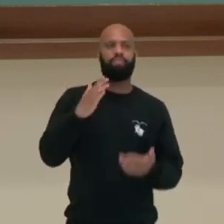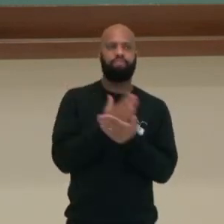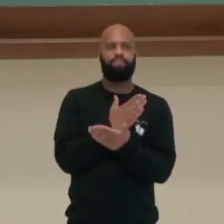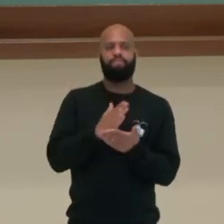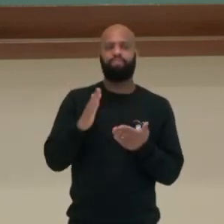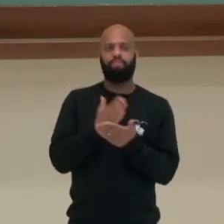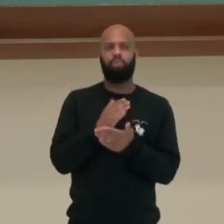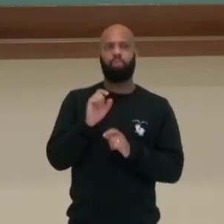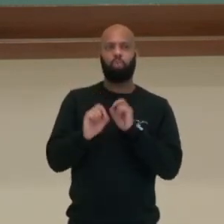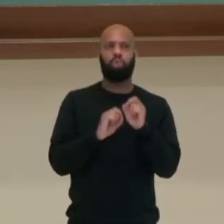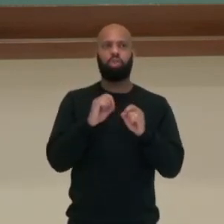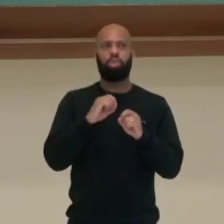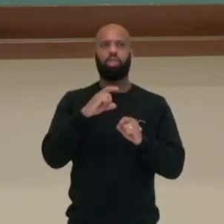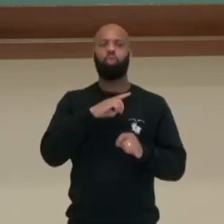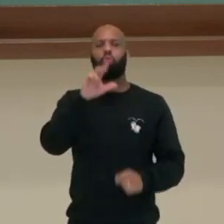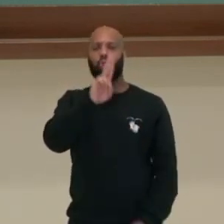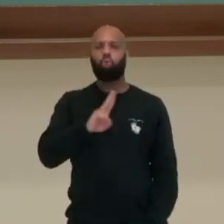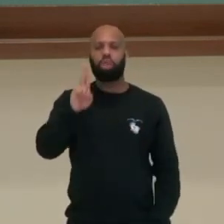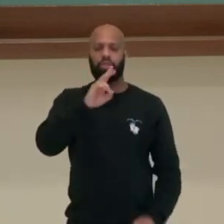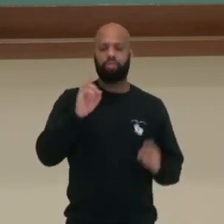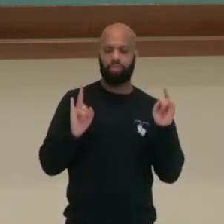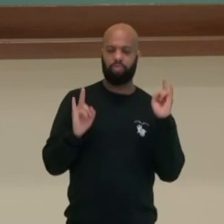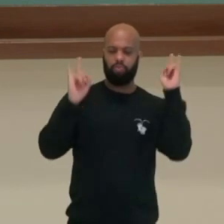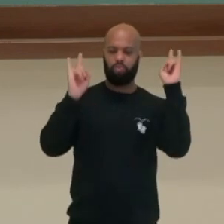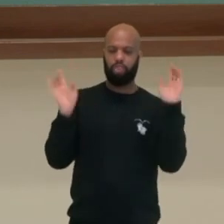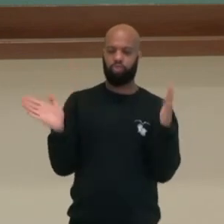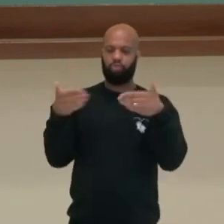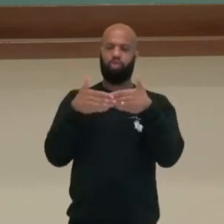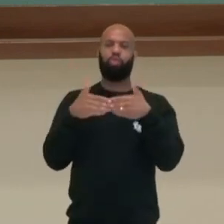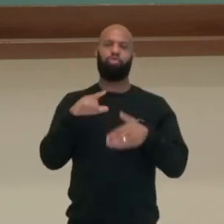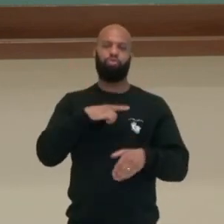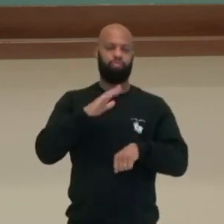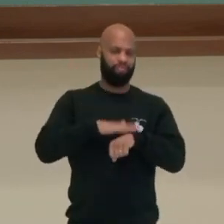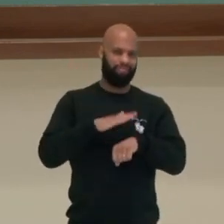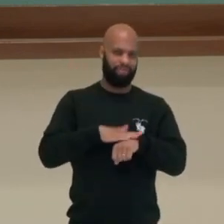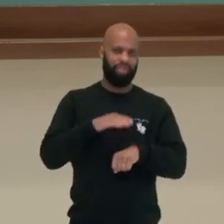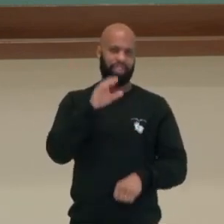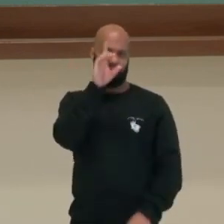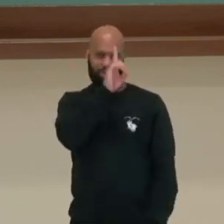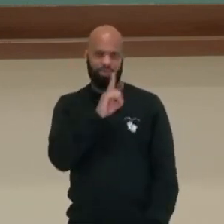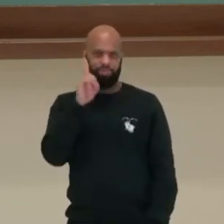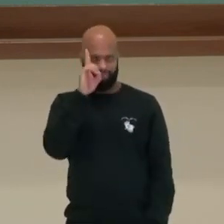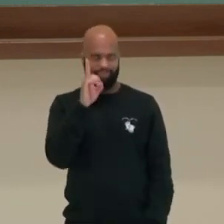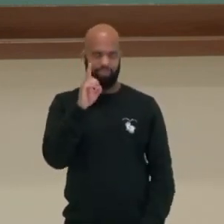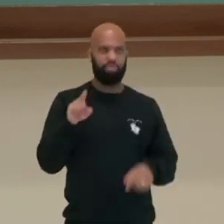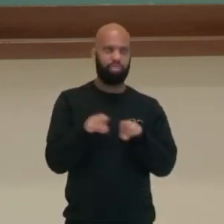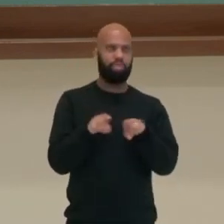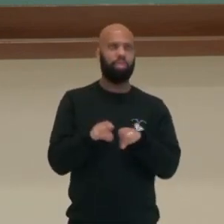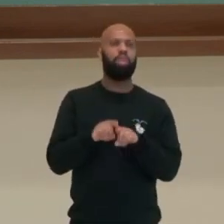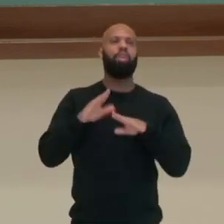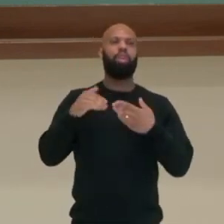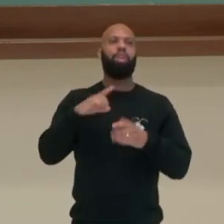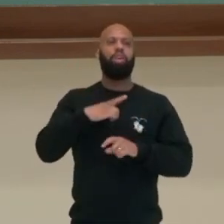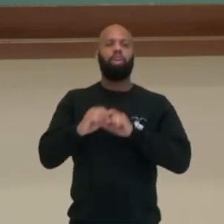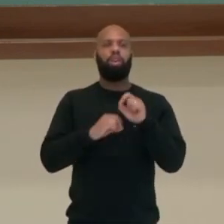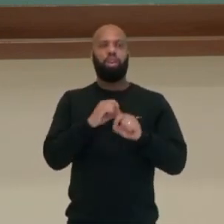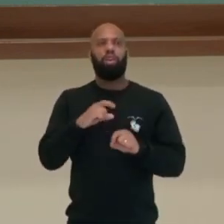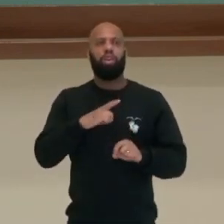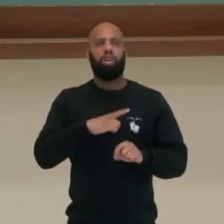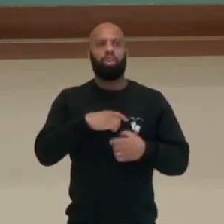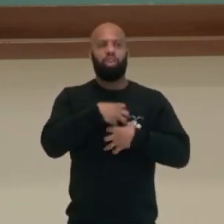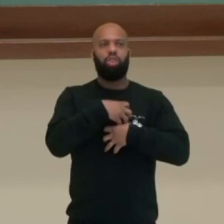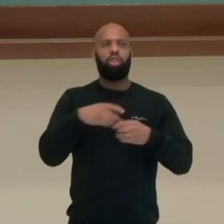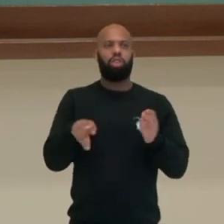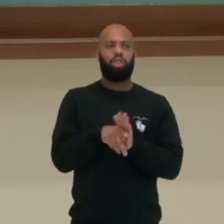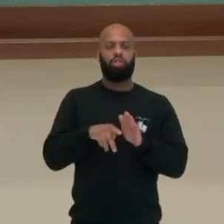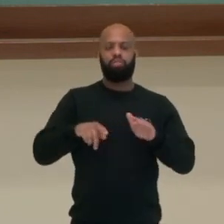a entrada dos prédios comerciais que estavam fechados, né, no final de semana, e como essas entradas normalmente eram